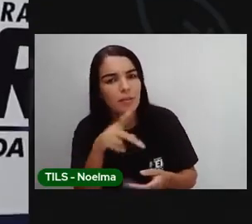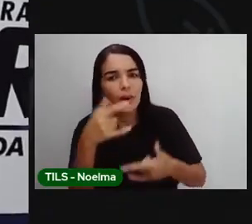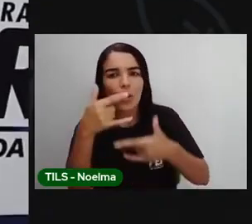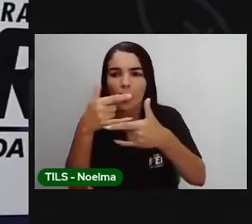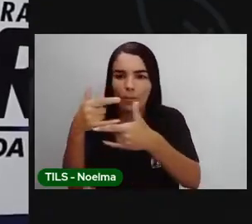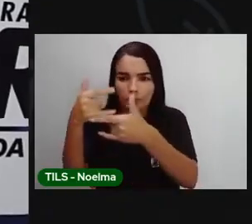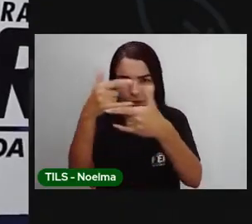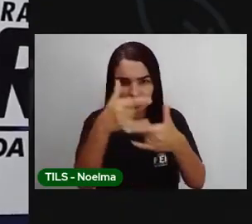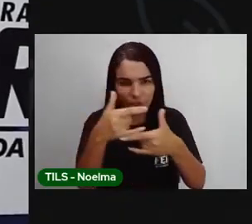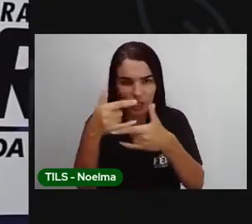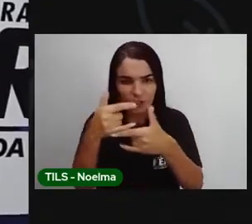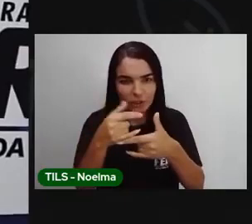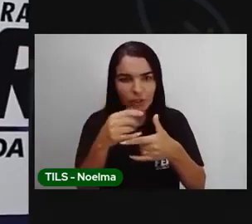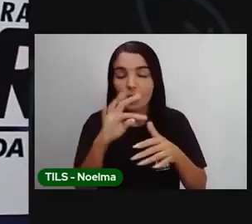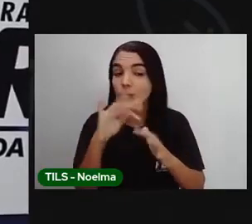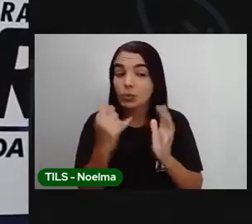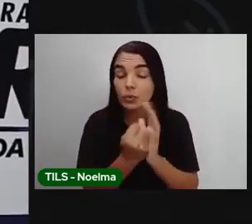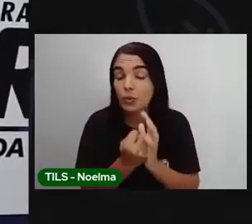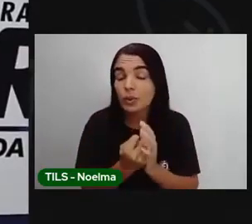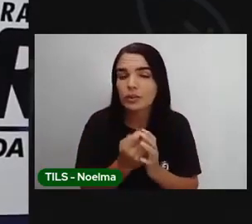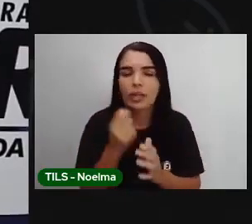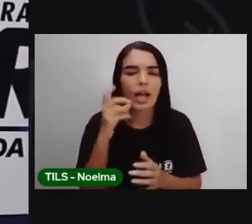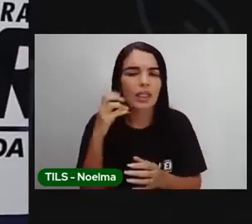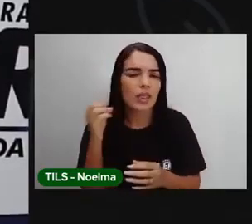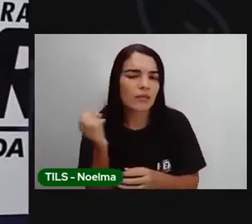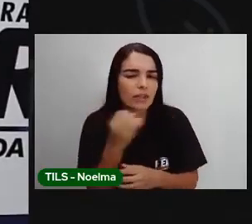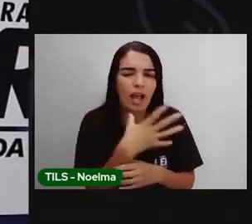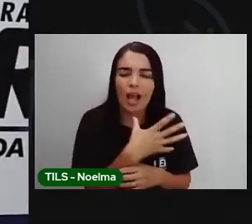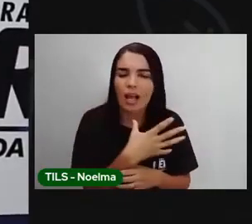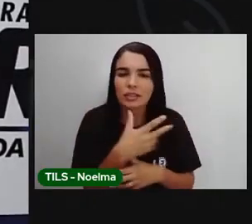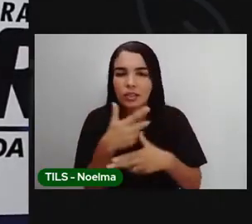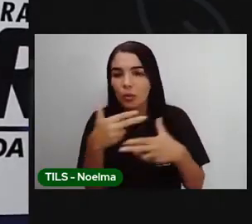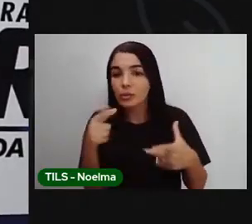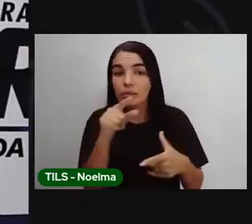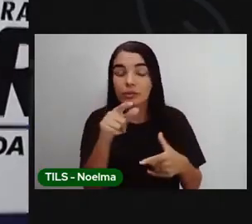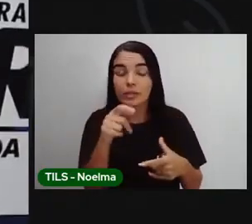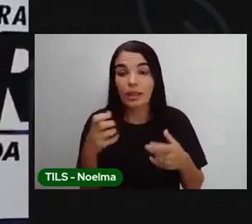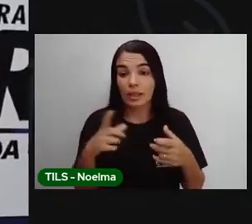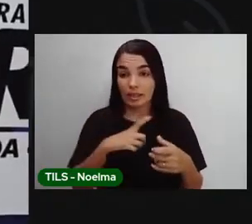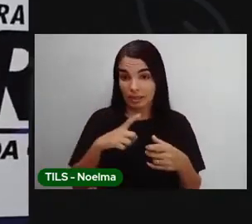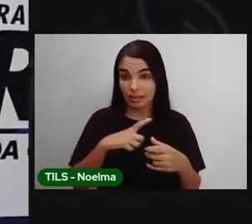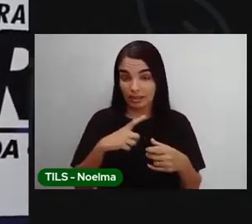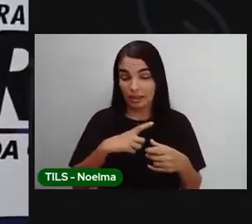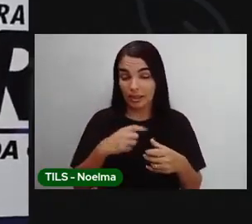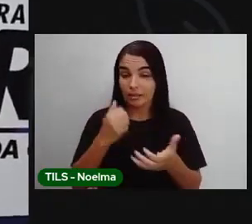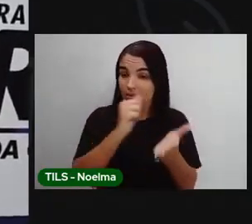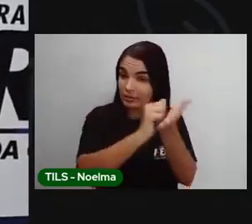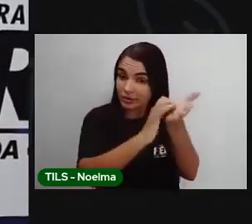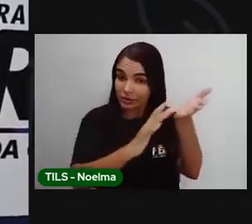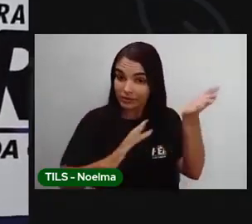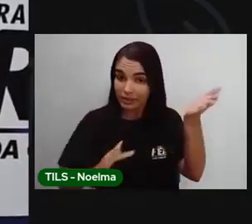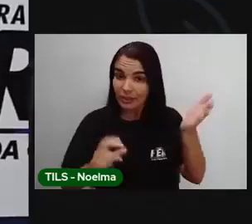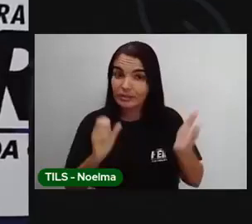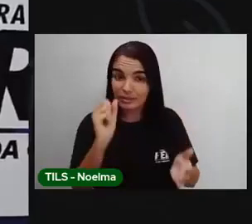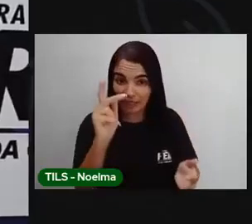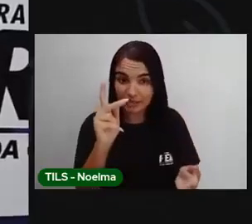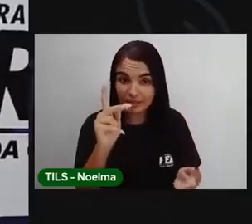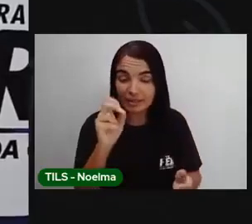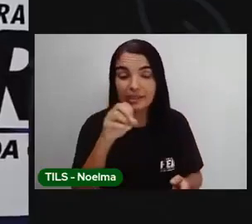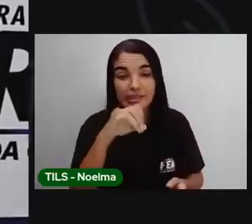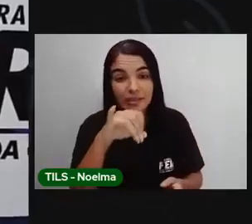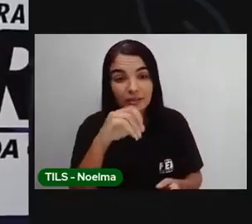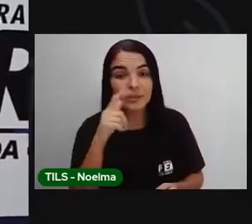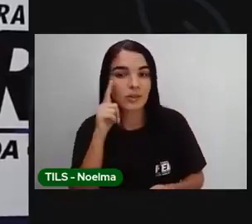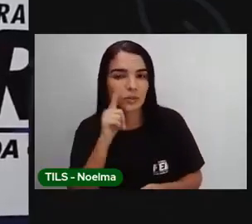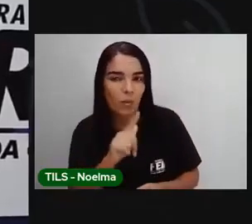chat tudo, todas as novidades que vocês estão tendo em relação às nossas atividades, tá? Se vocês estão